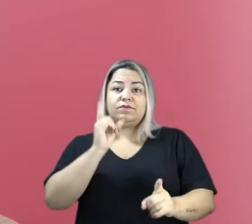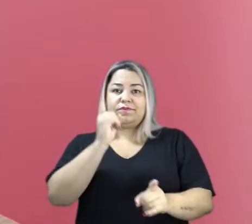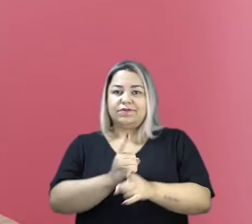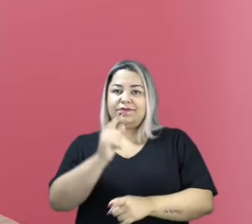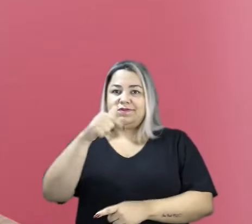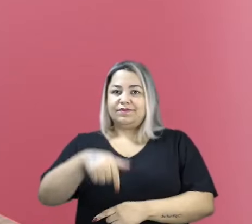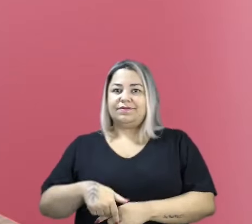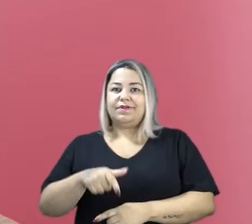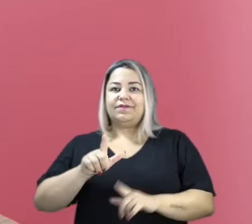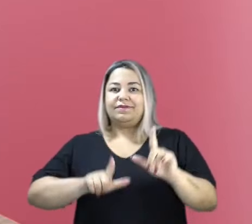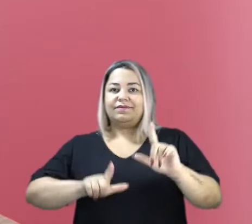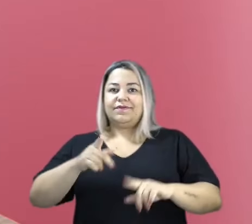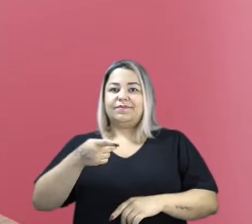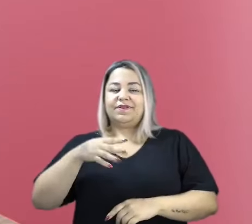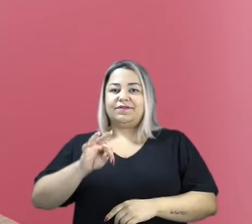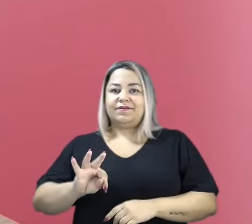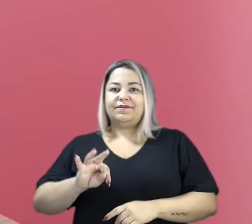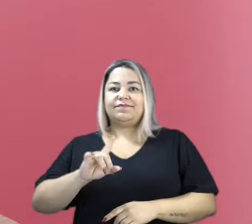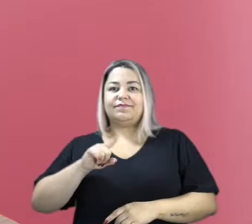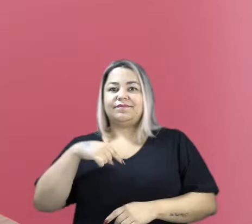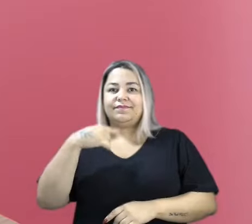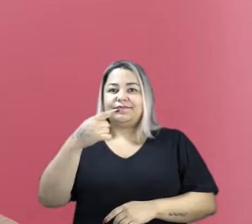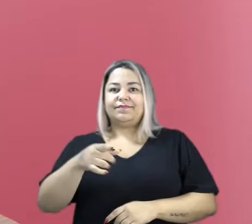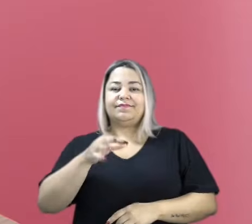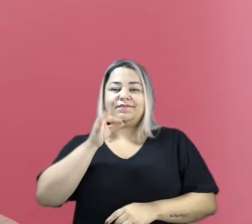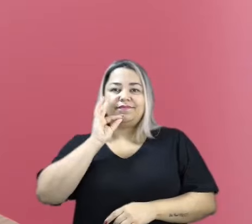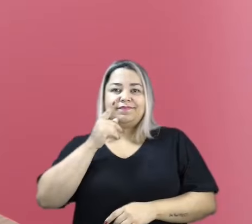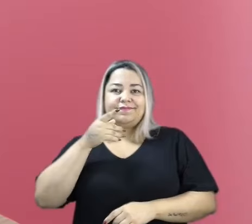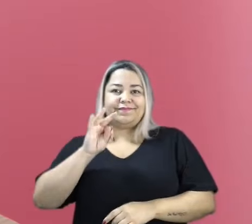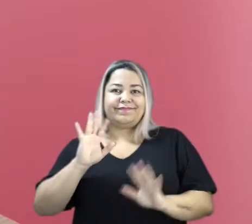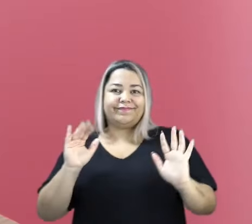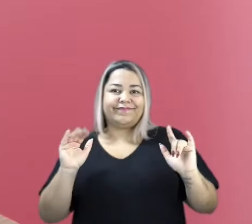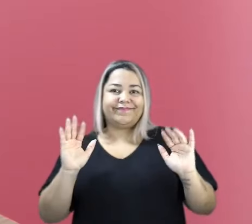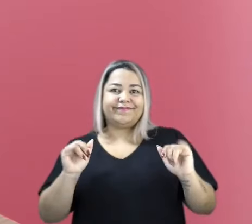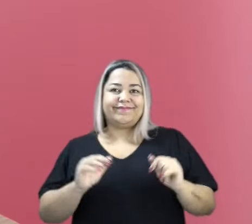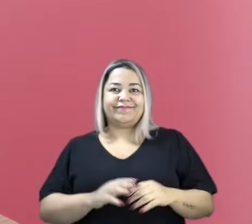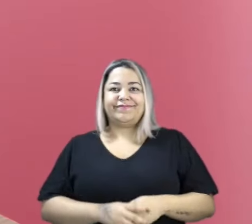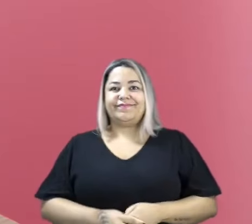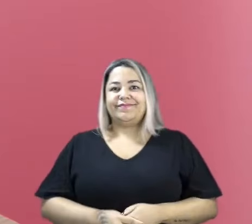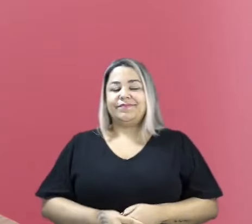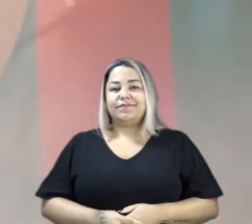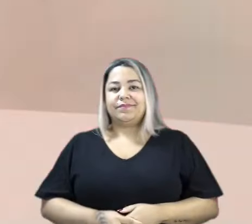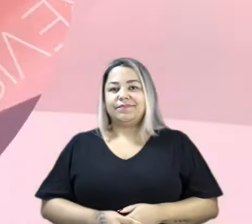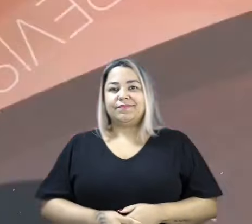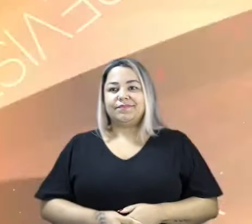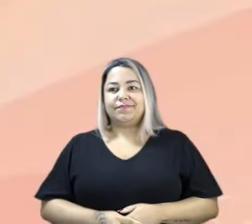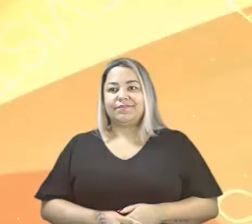aqui na TV PT nos próximos Café PT. Até lá. Tchau, tchau.